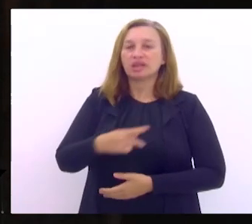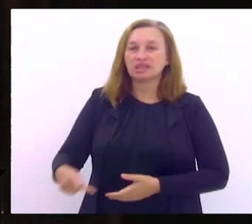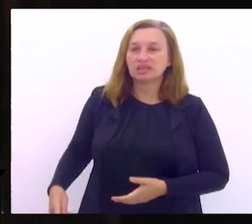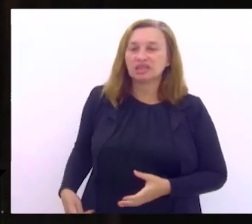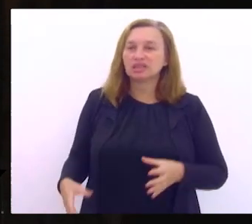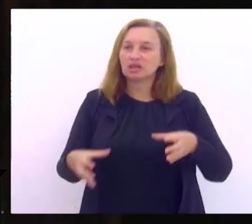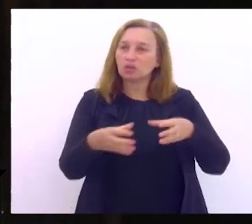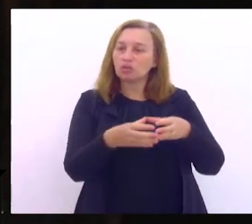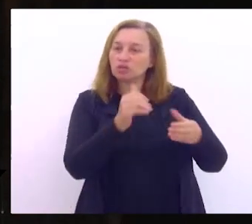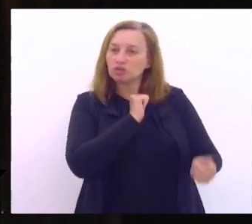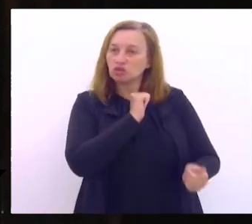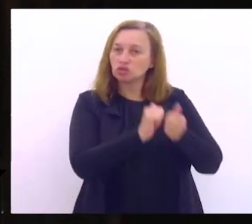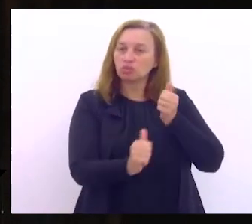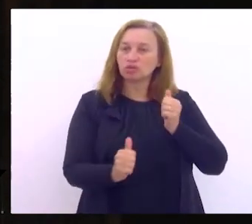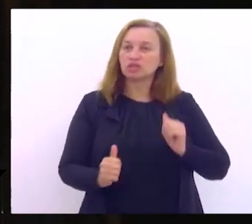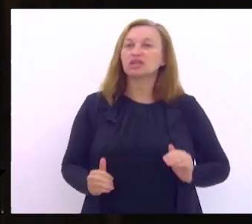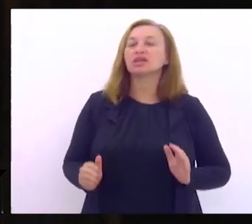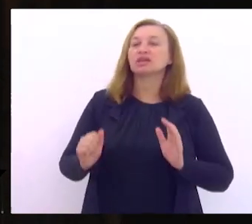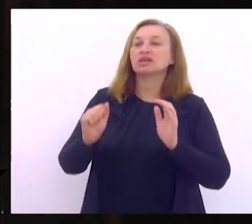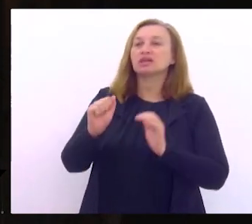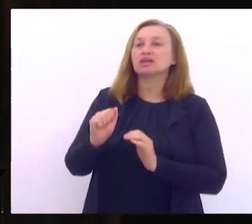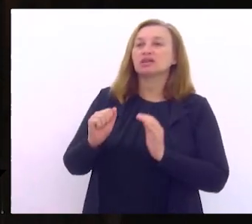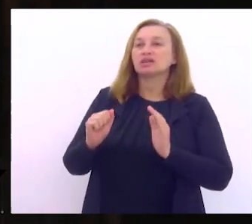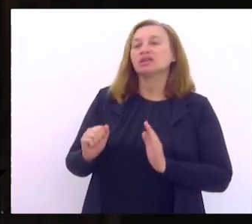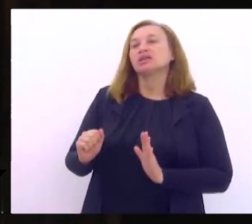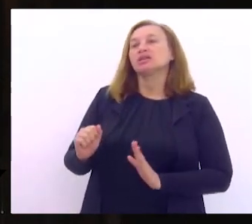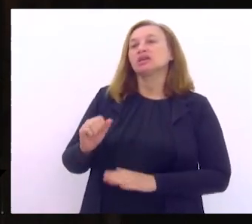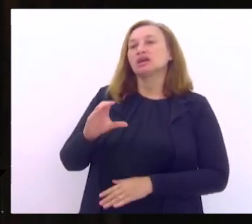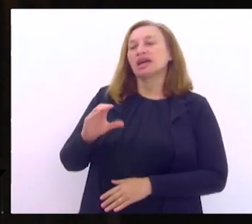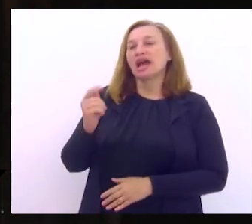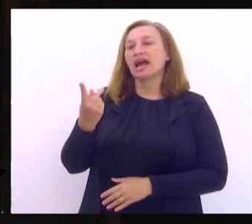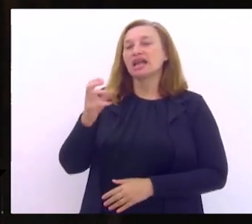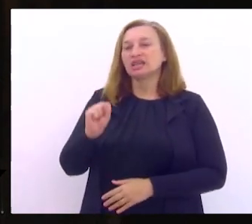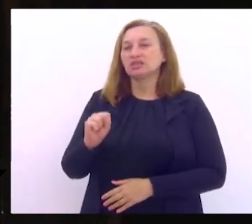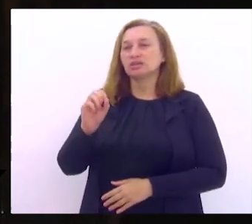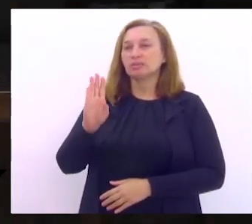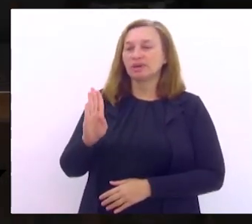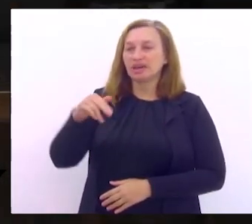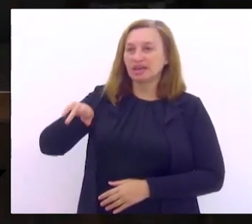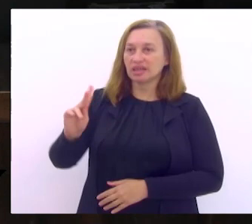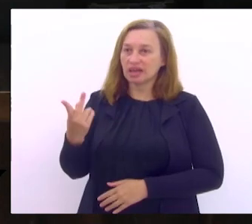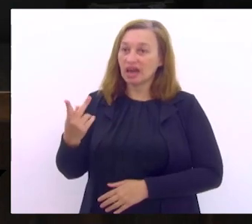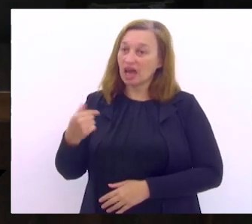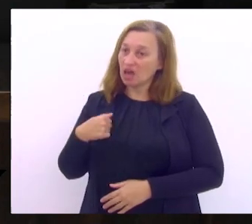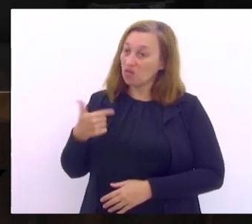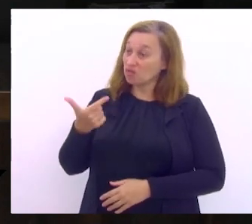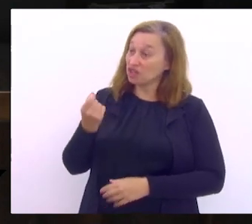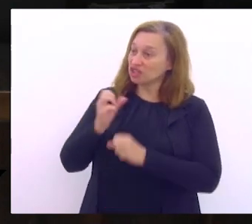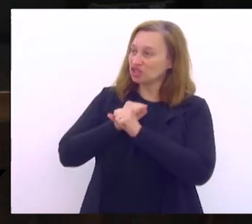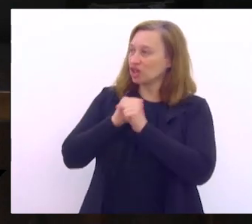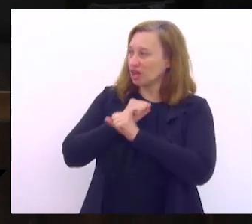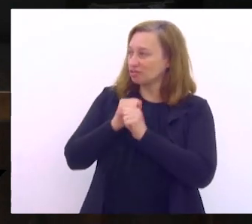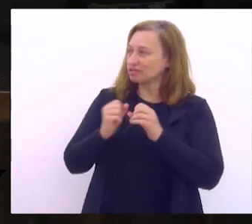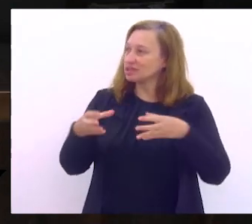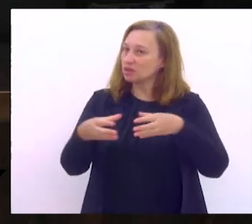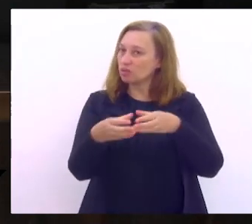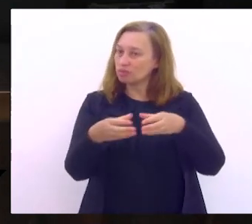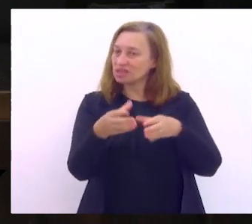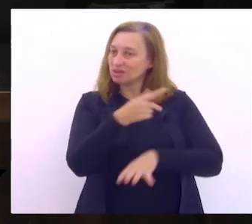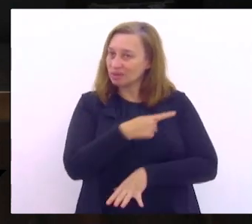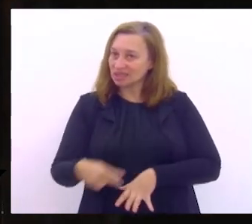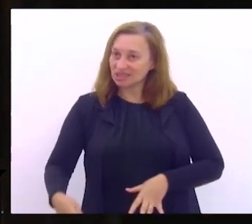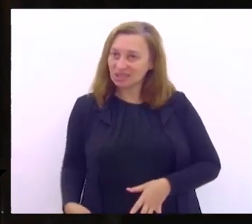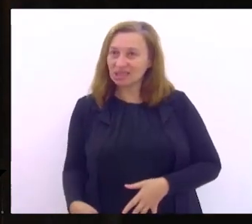Esportes desta casa, que é o Carlinhos BNH, que eu presidi durante 20 anos essa comissão, presidente. Fiquei aqui 5